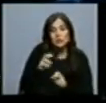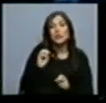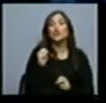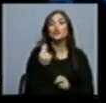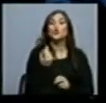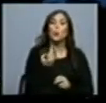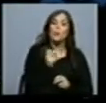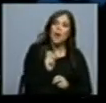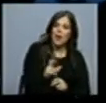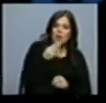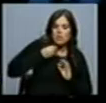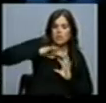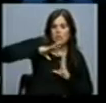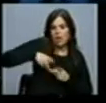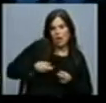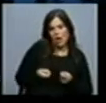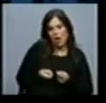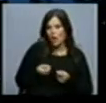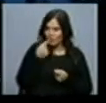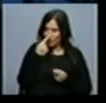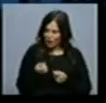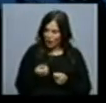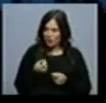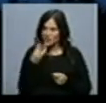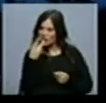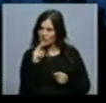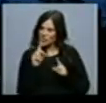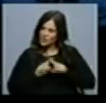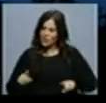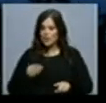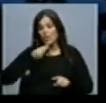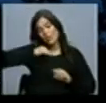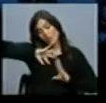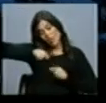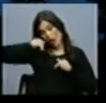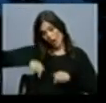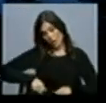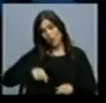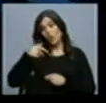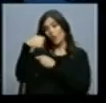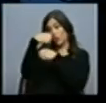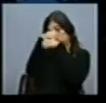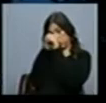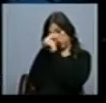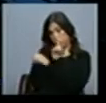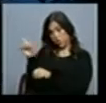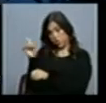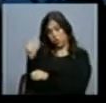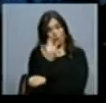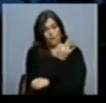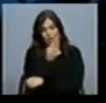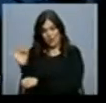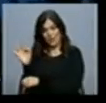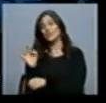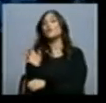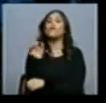tem aproximadamente 3 vezes a massa da Terra. Olha, foi feito através deste observatório francês de Haute-Provence.